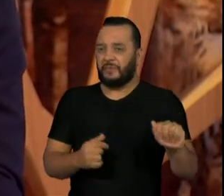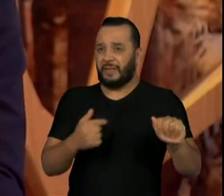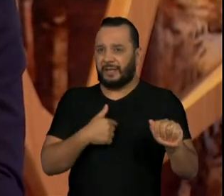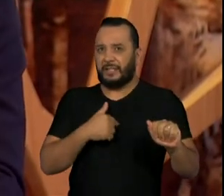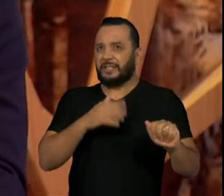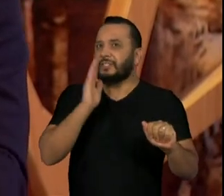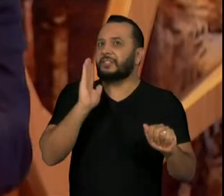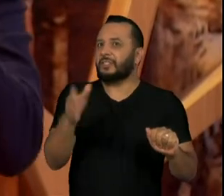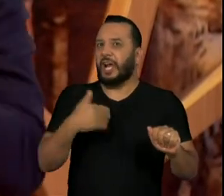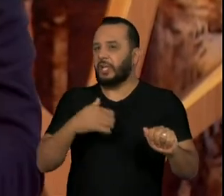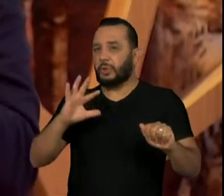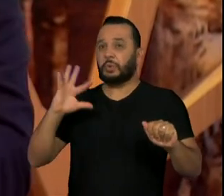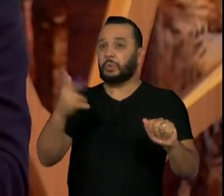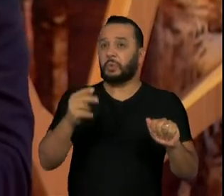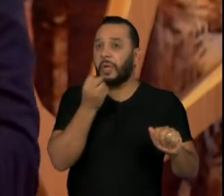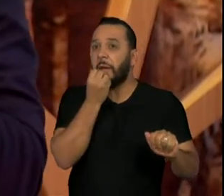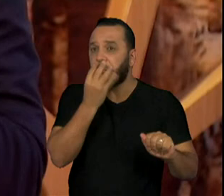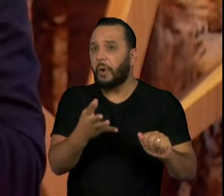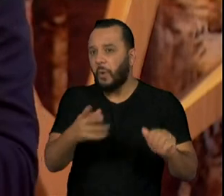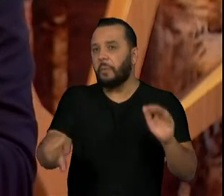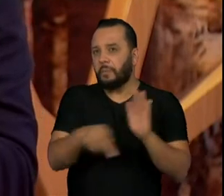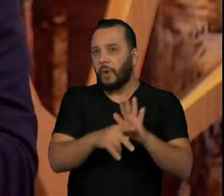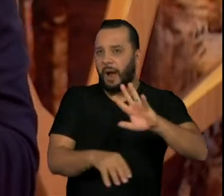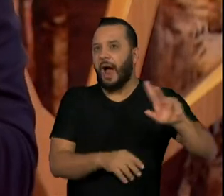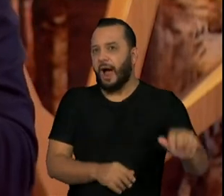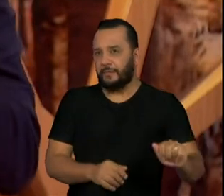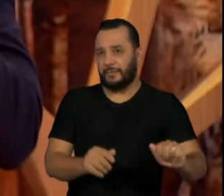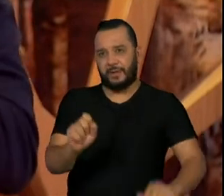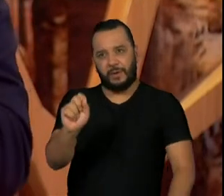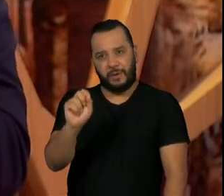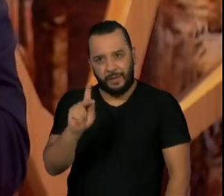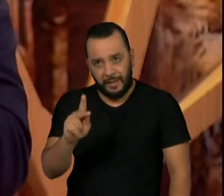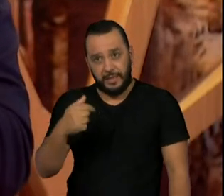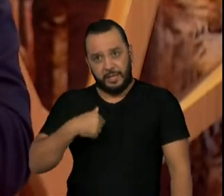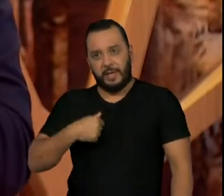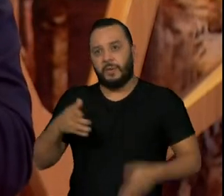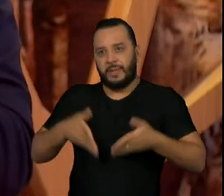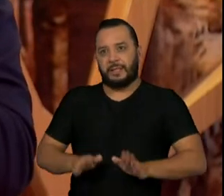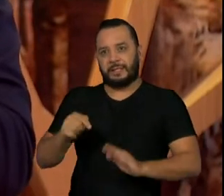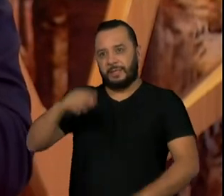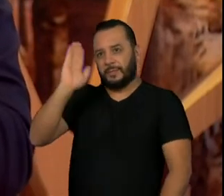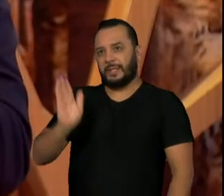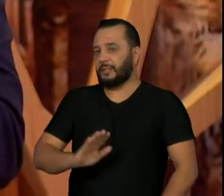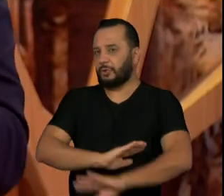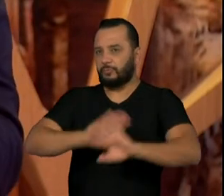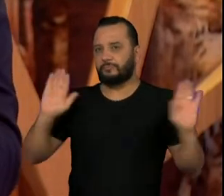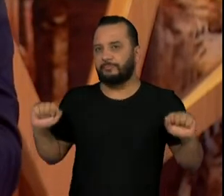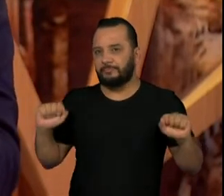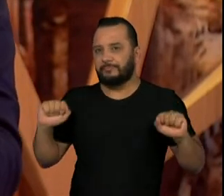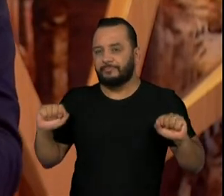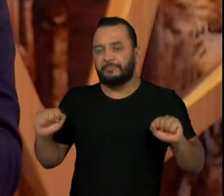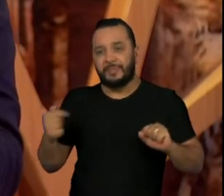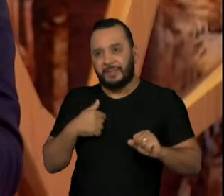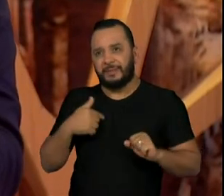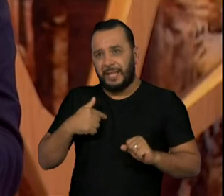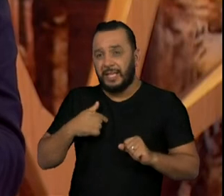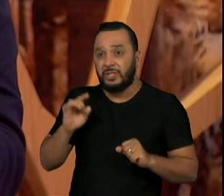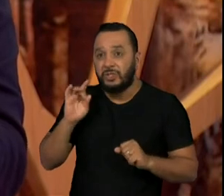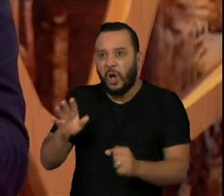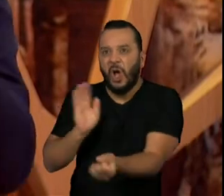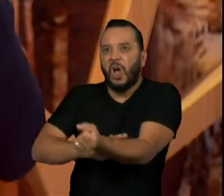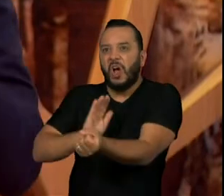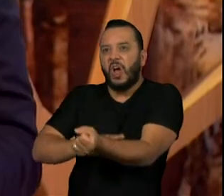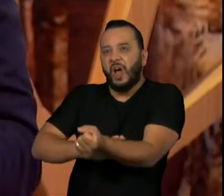africanização, que tudo que é bom tem que vir da África. Lembrando que eu sou brasileiro. Eu não tenho só sangue africano na minha